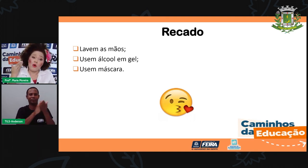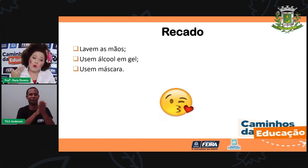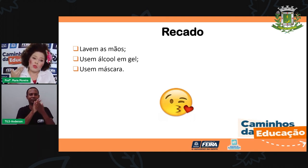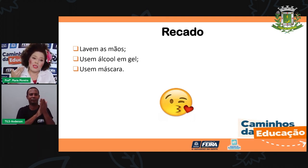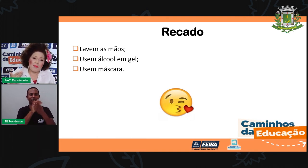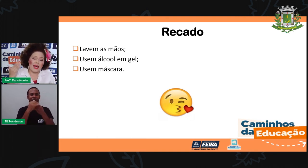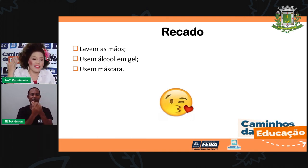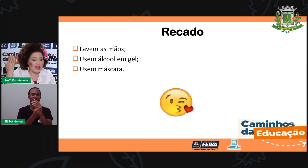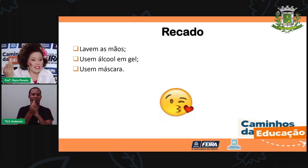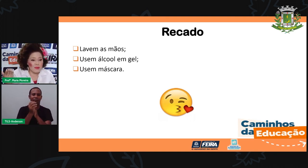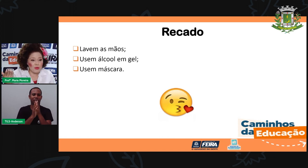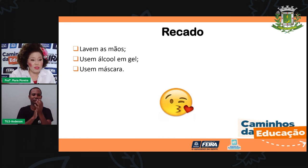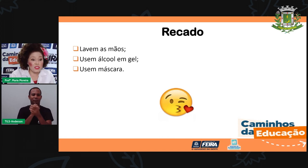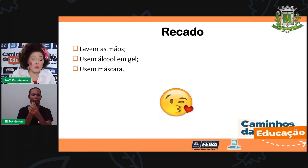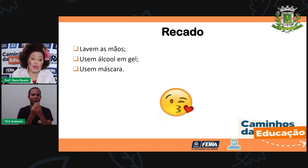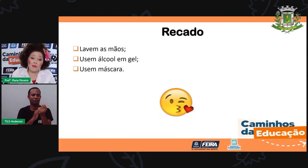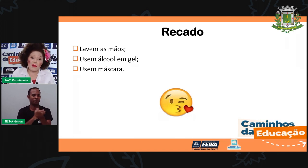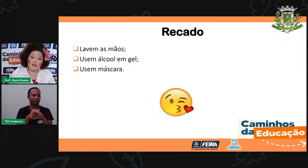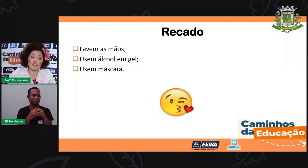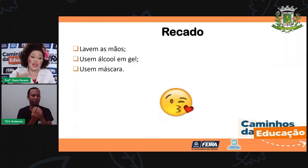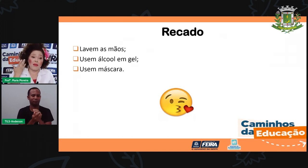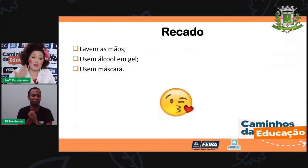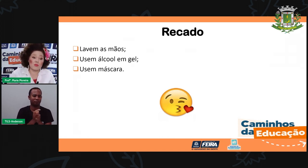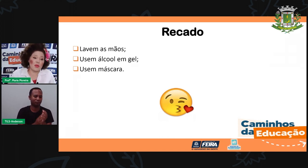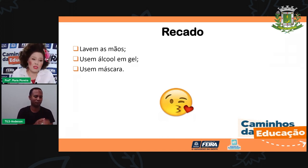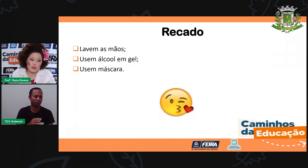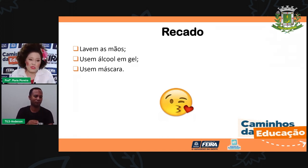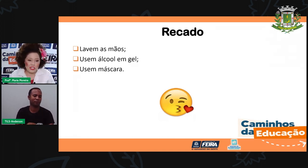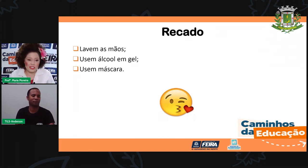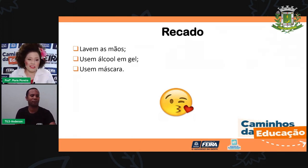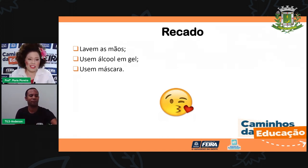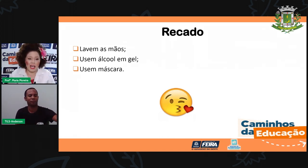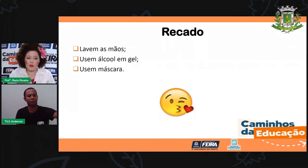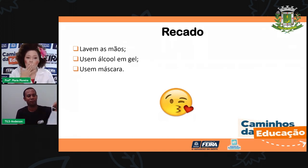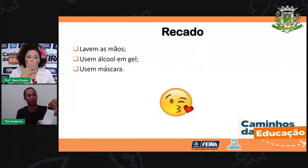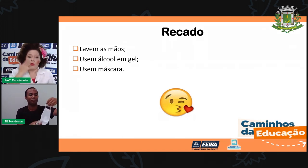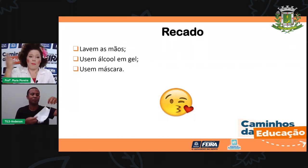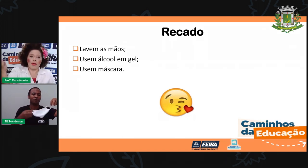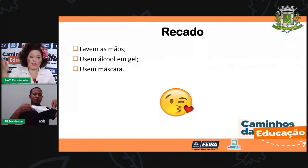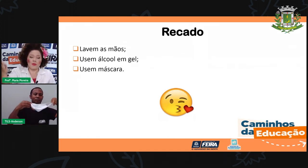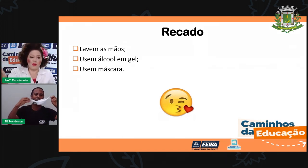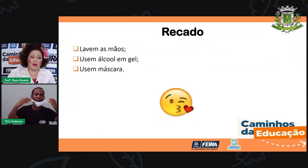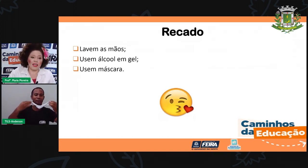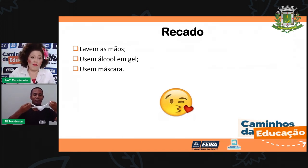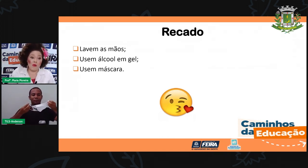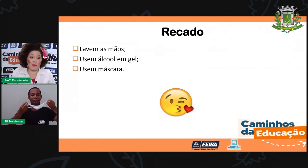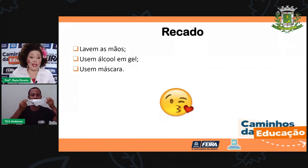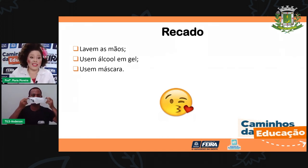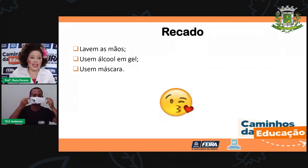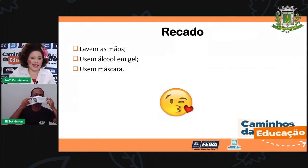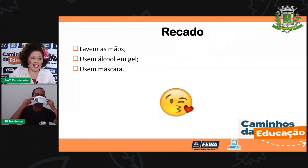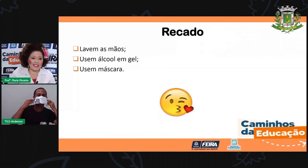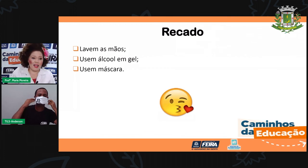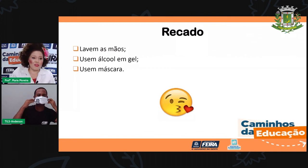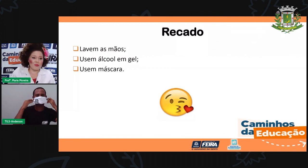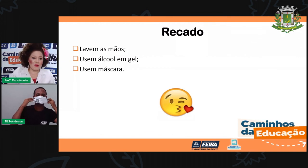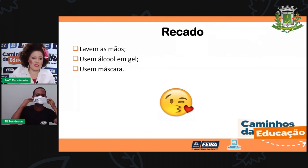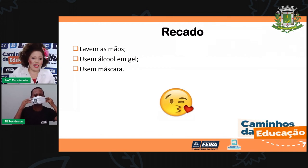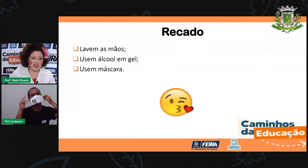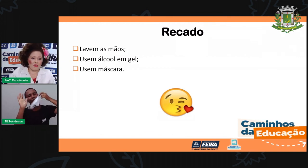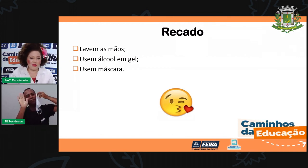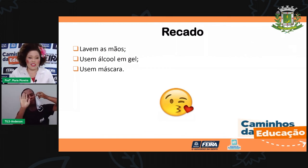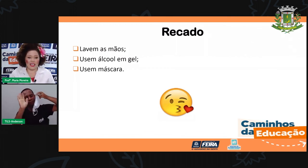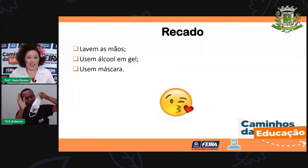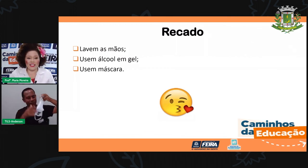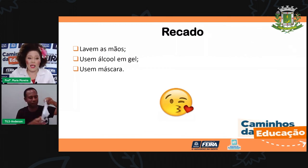gel, usem máscara, se protejam, porque em breve estaremos bem juntinhos, tá? Beijo de Pró Maria. Foi um prazer estar essa aula de número